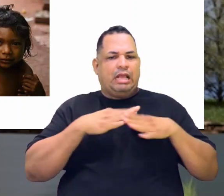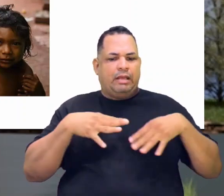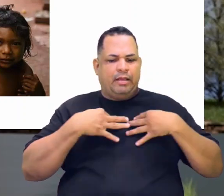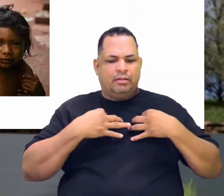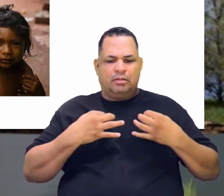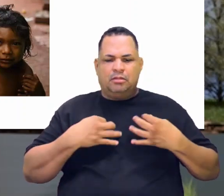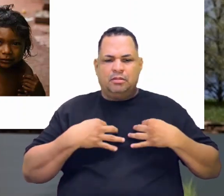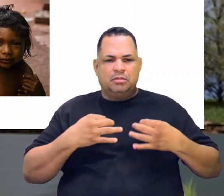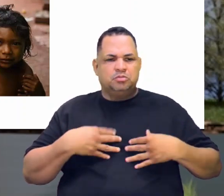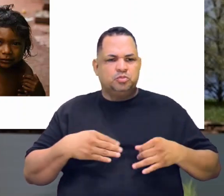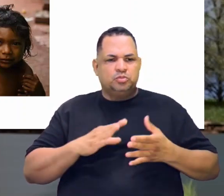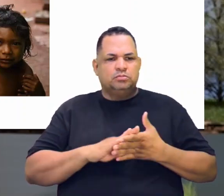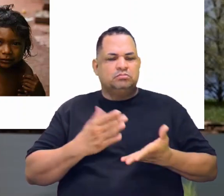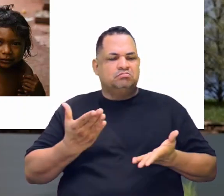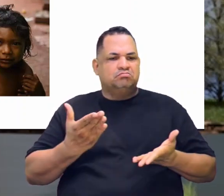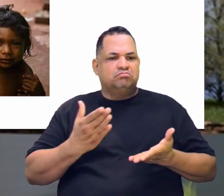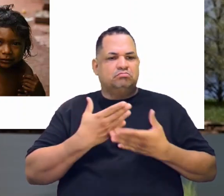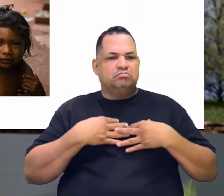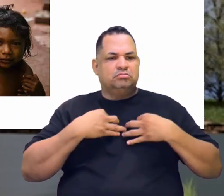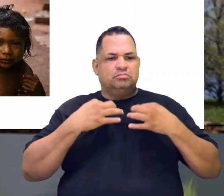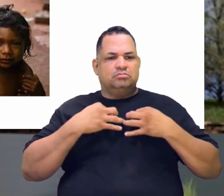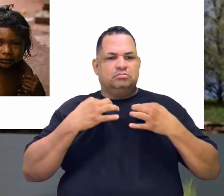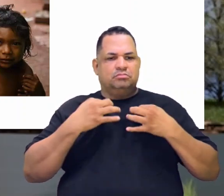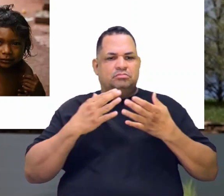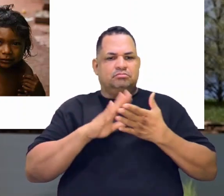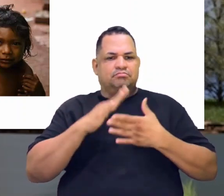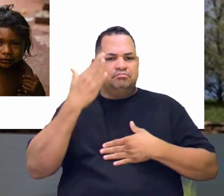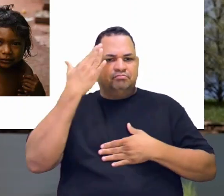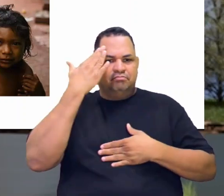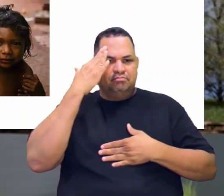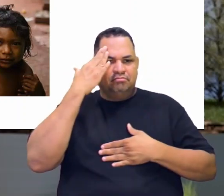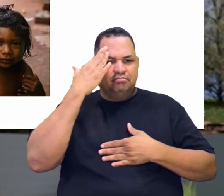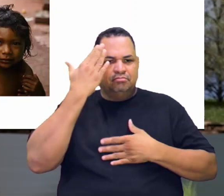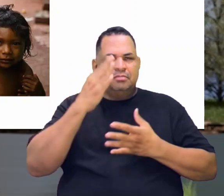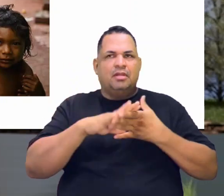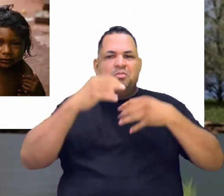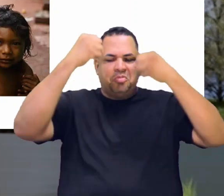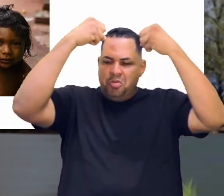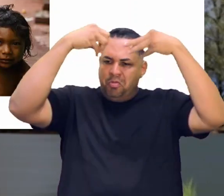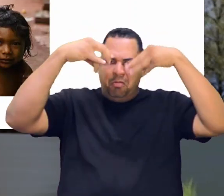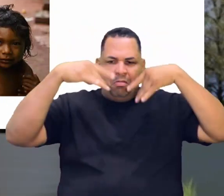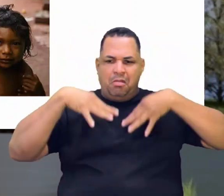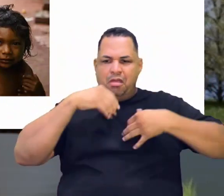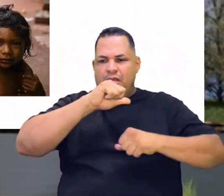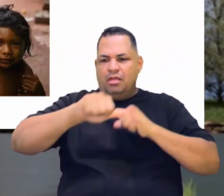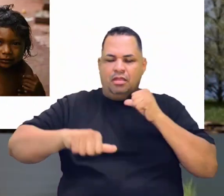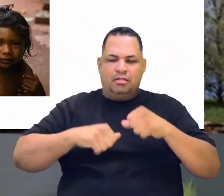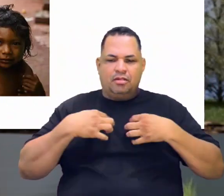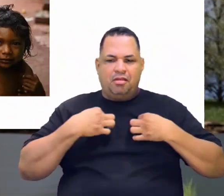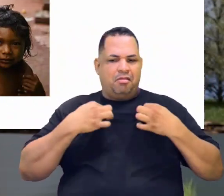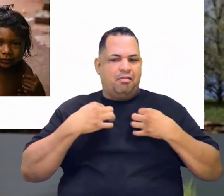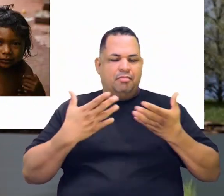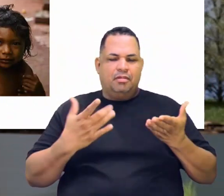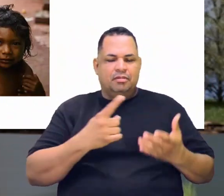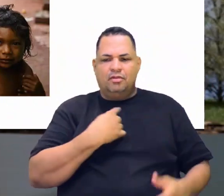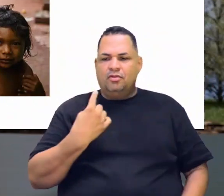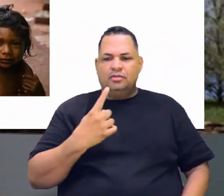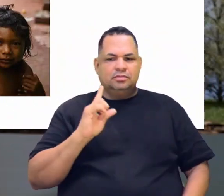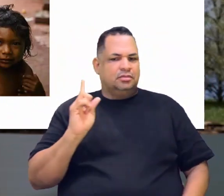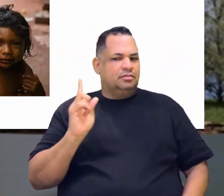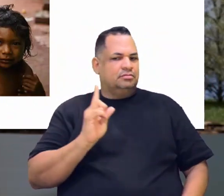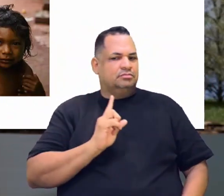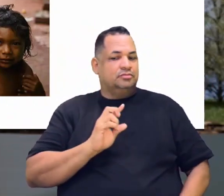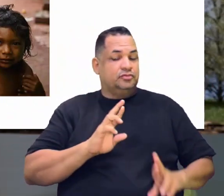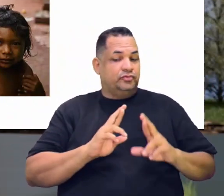até acabar. Não pense vocês que eles tomam banho e trocam de roupa, igual nós, homens brancos.